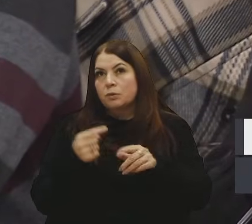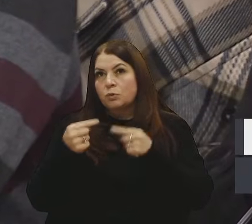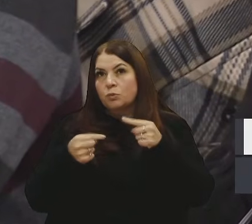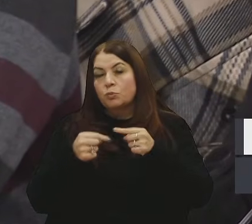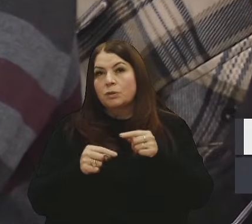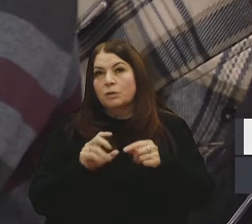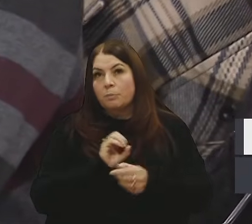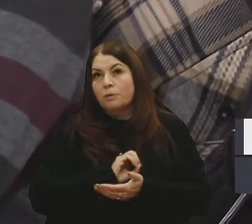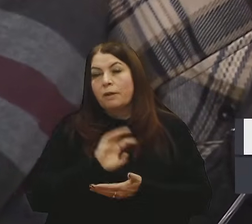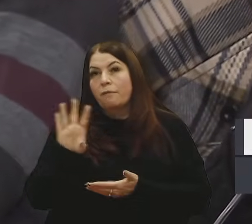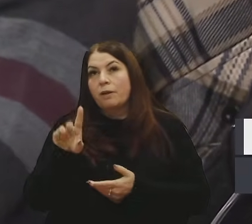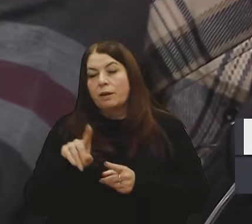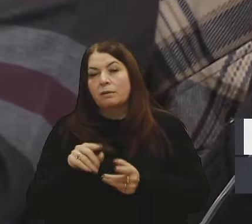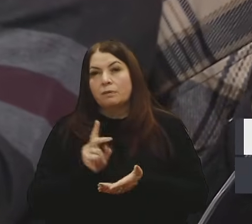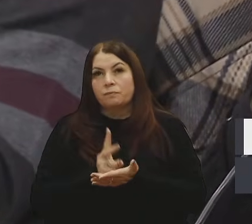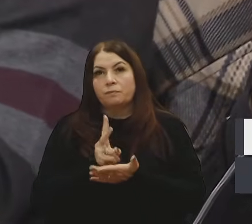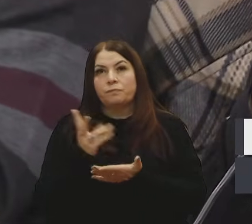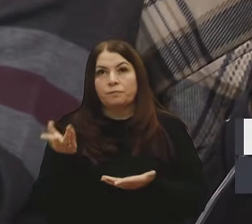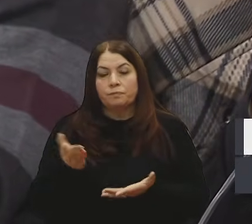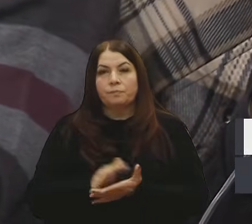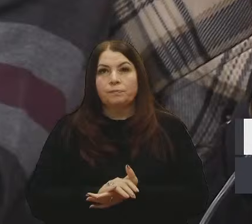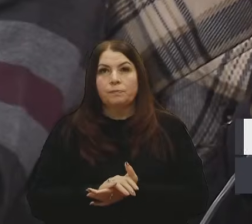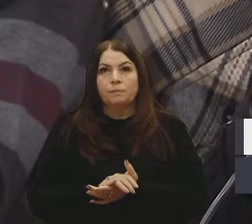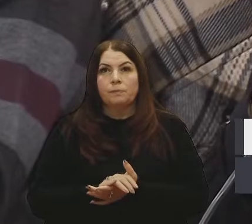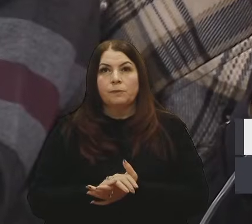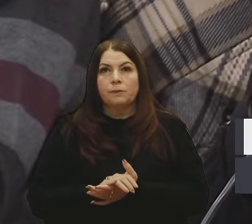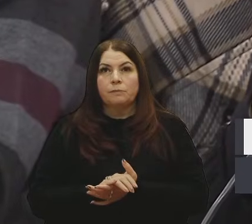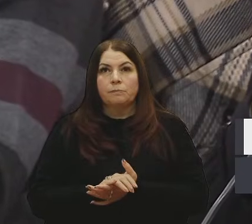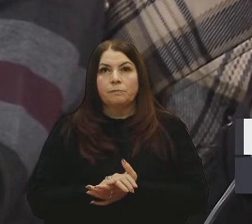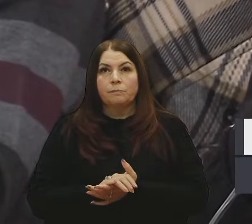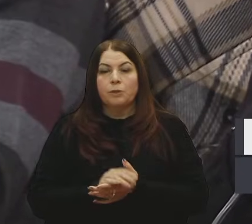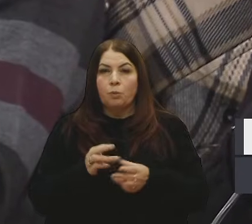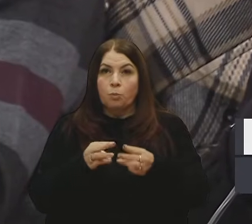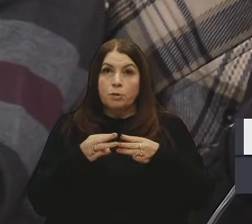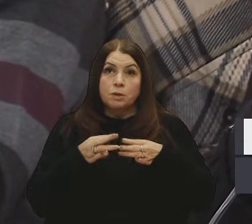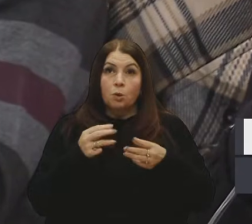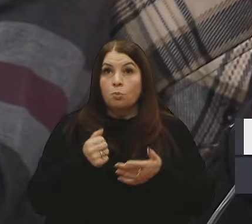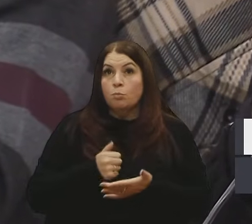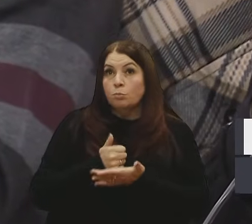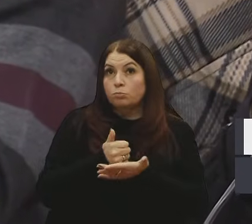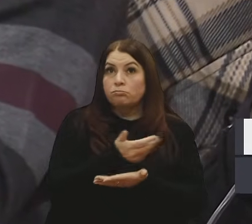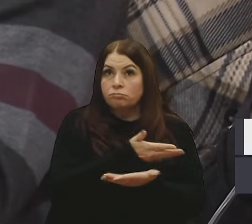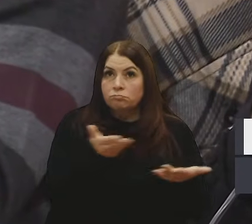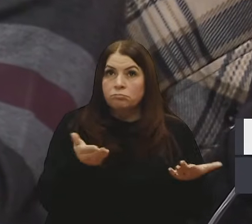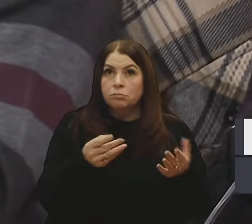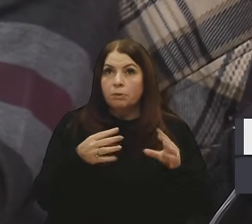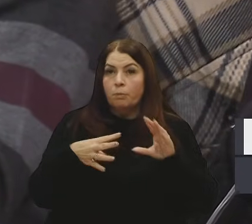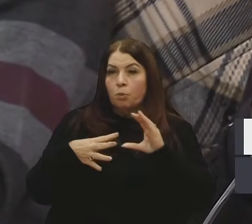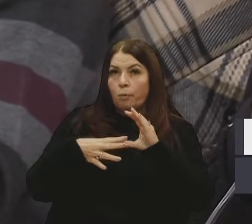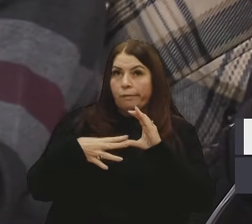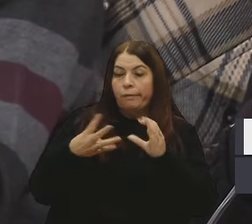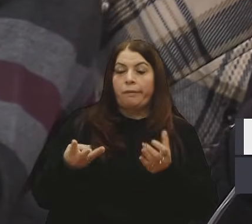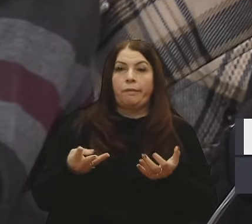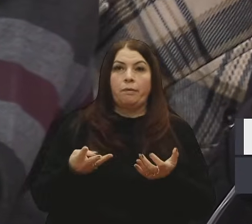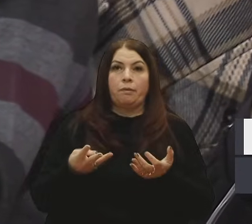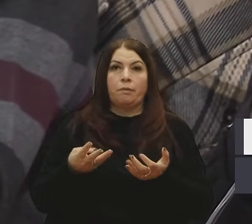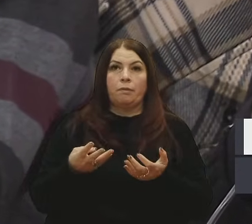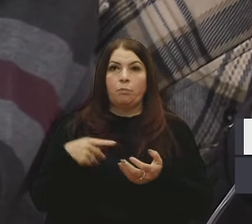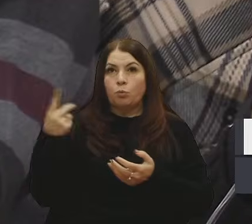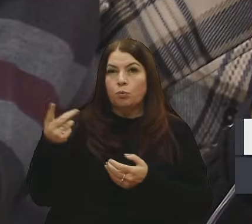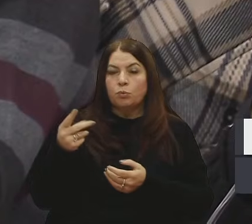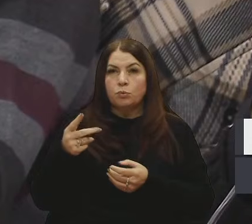depois levar adiante, né, essa moção como instrumento para dizer para a Quarta CRE, né, para os